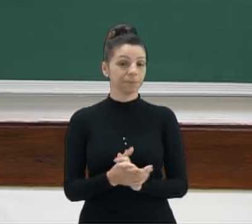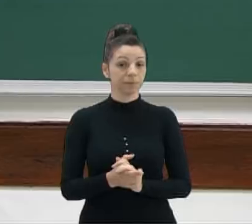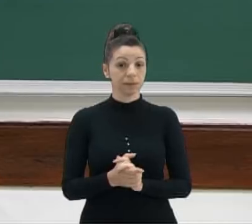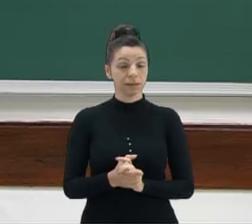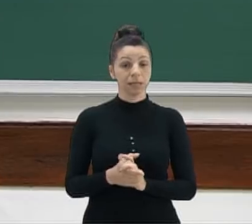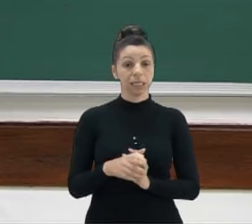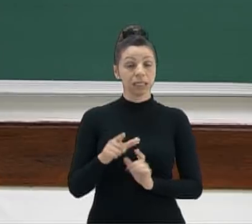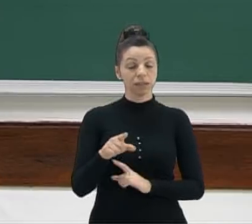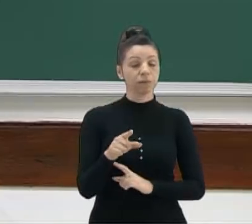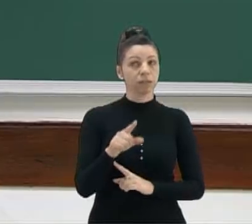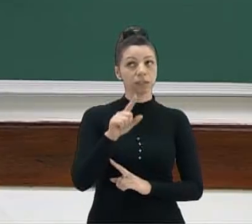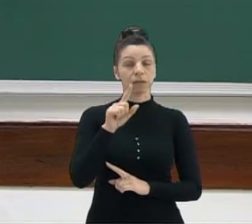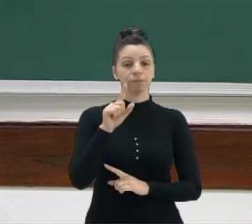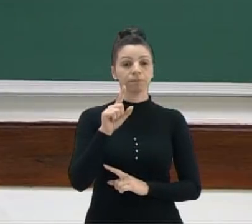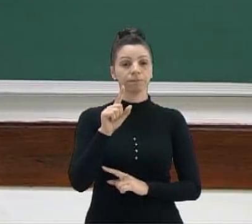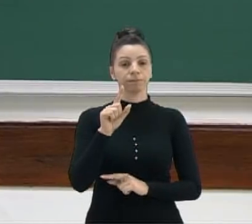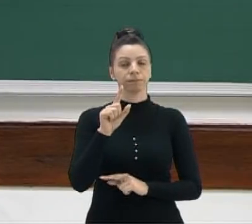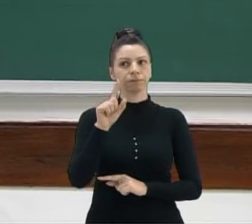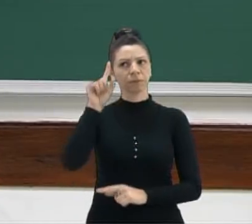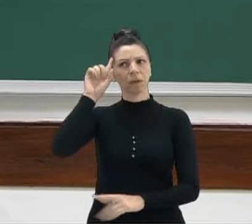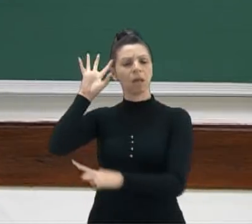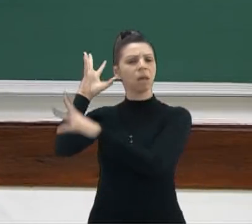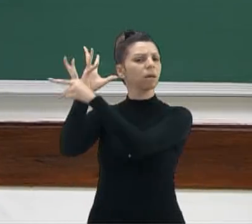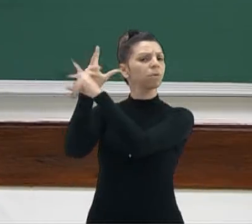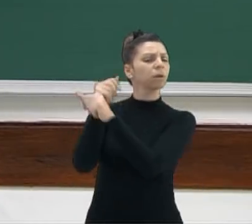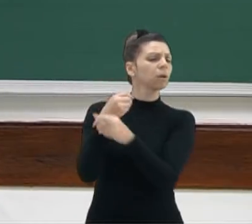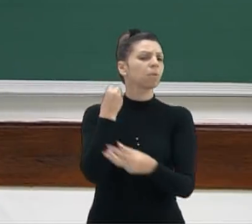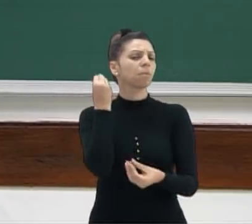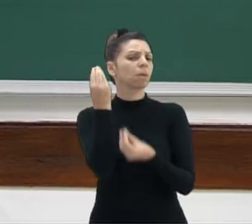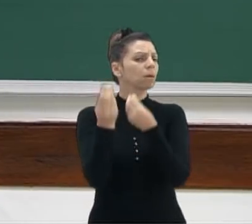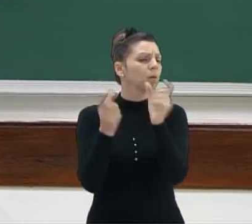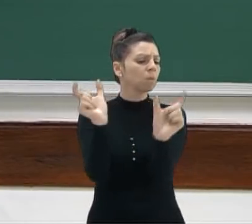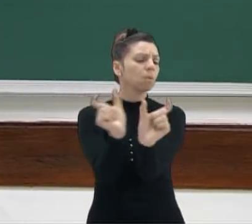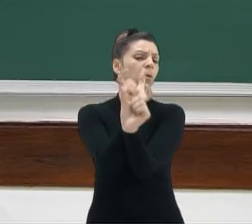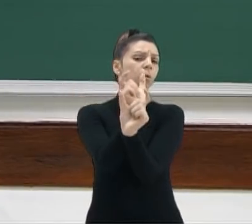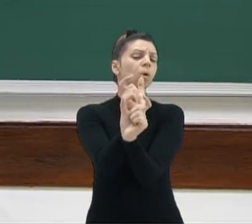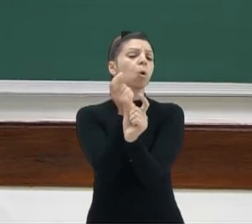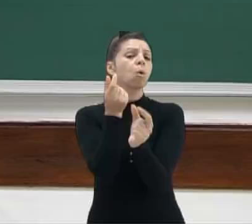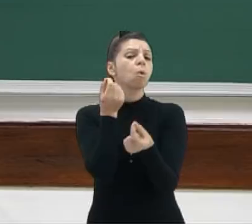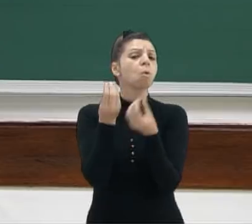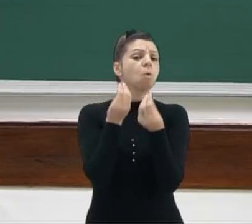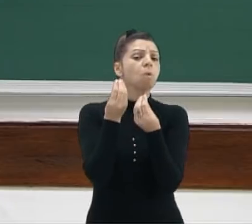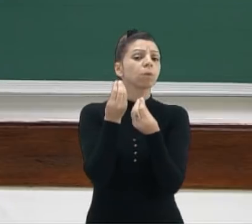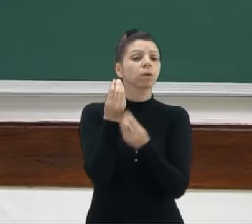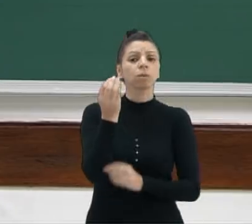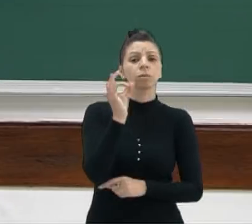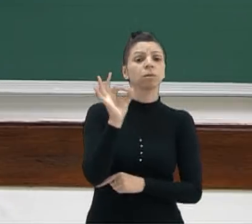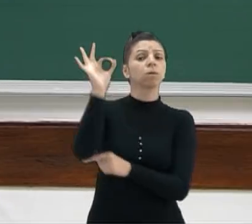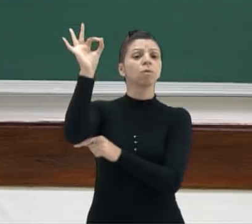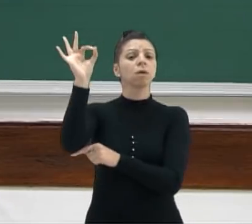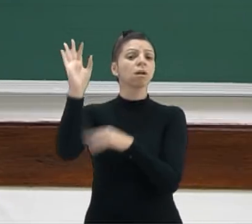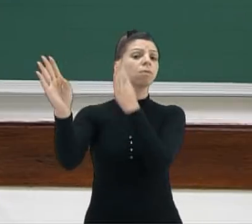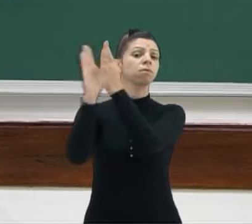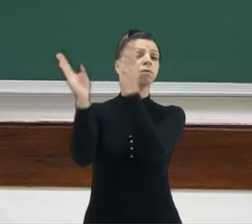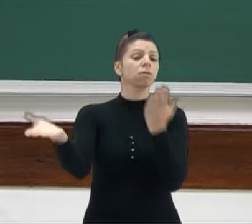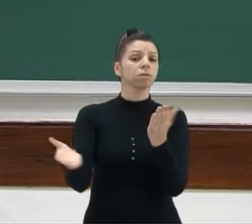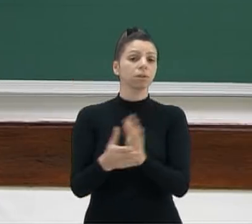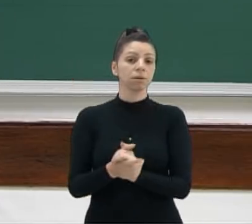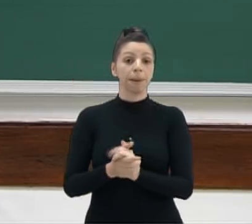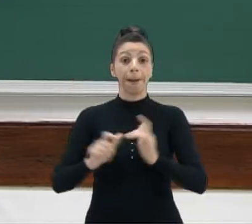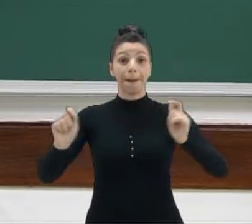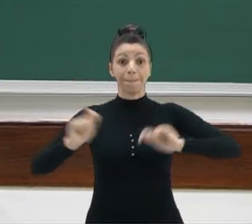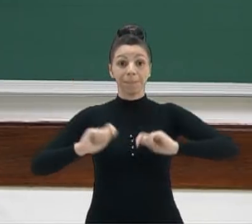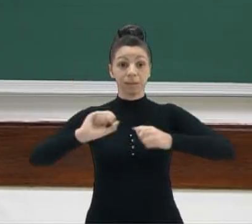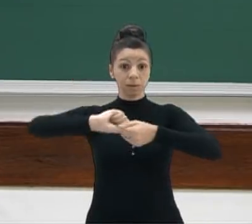você recordou, para um monômio, como é que eu sei o grau dele? Eu vou pegar e somar todos os expoentes que estão em